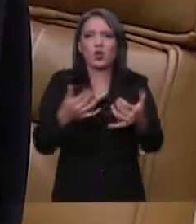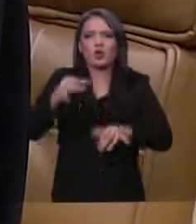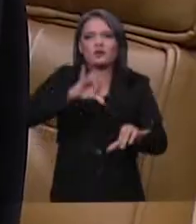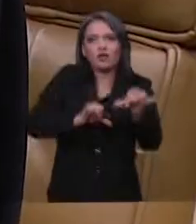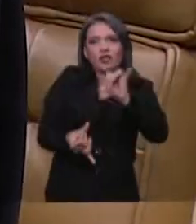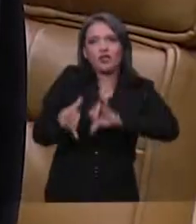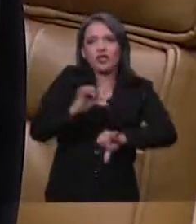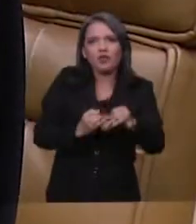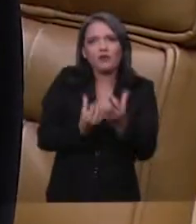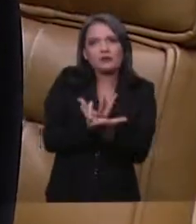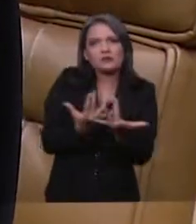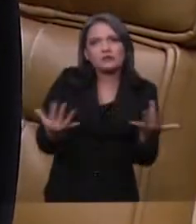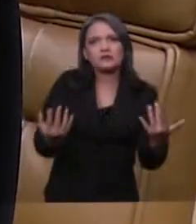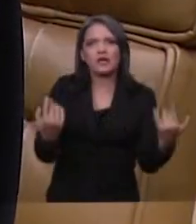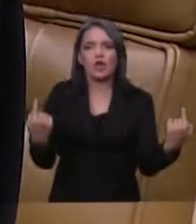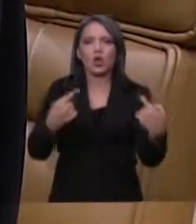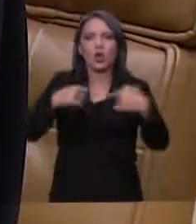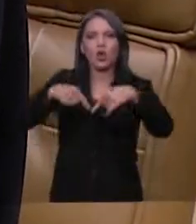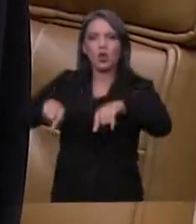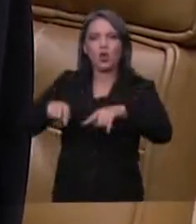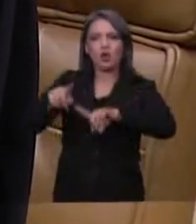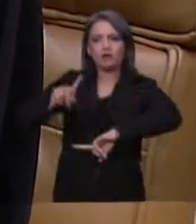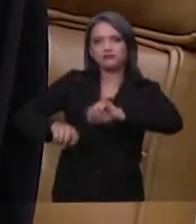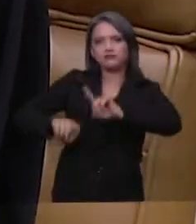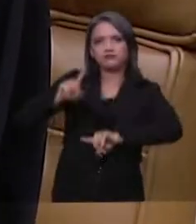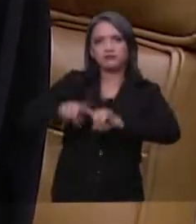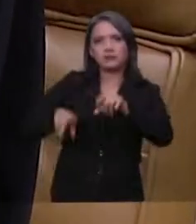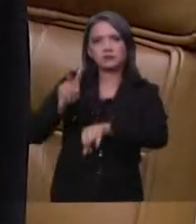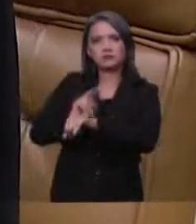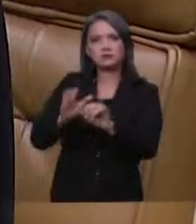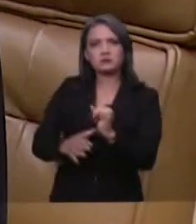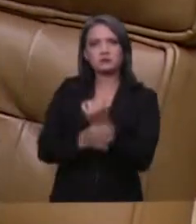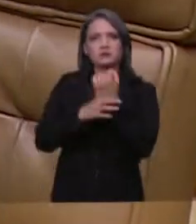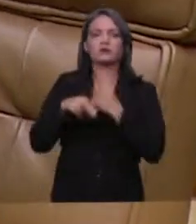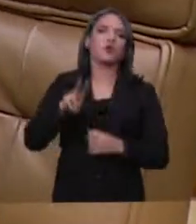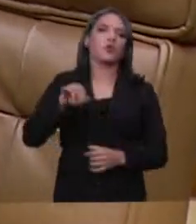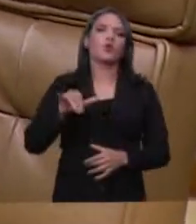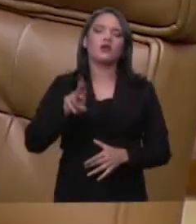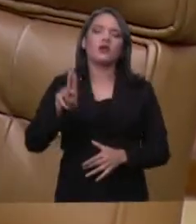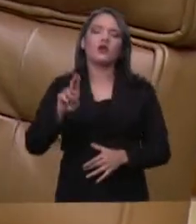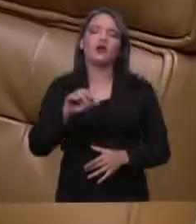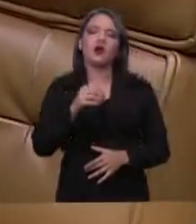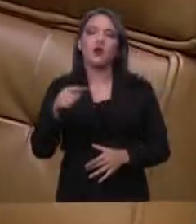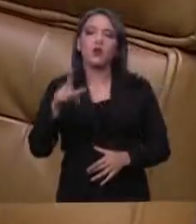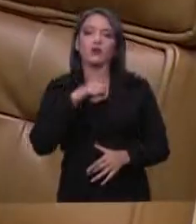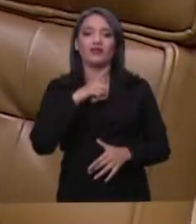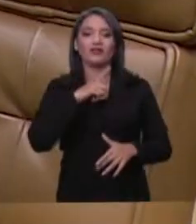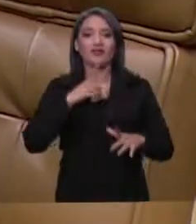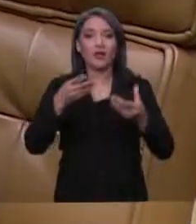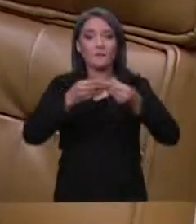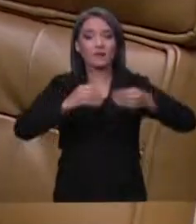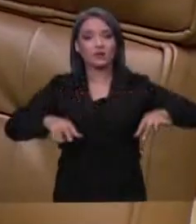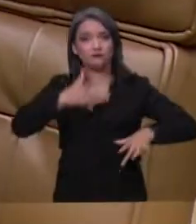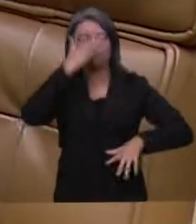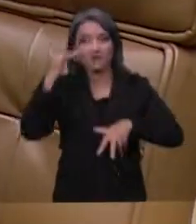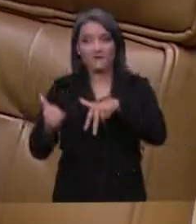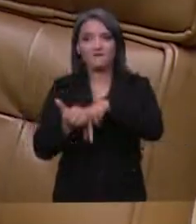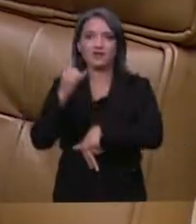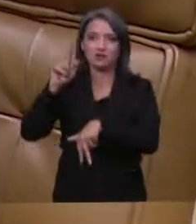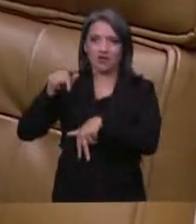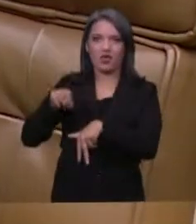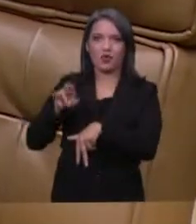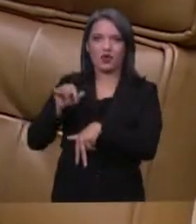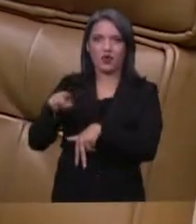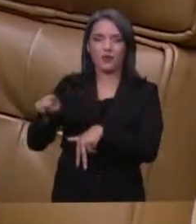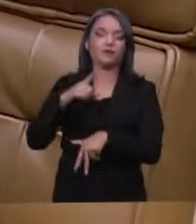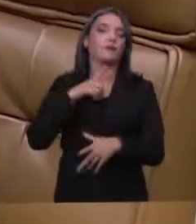inflamável contra o patrimônio da União e com considerável prejuízo para a vítima, do Supremo Tribunal Federal, deterioração de patrimônio